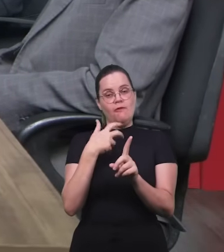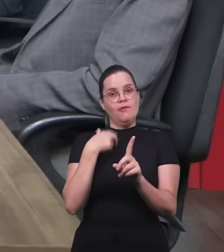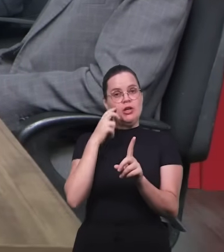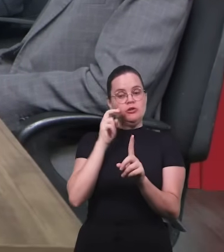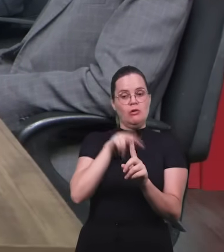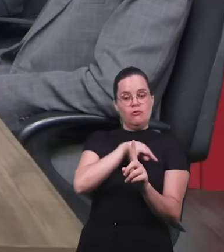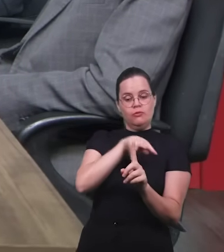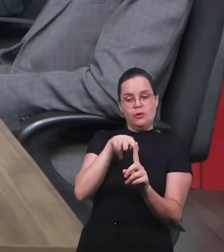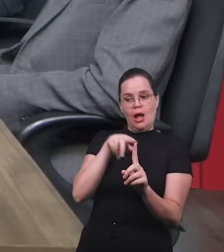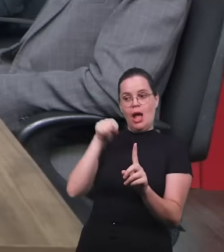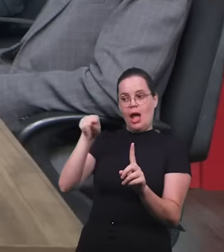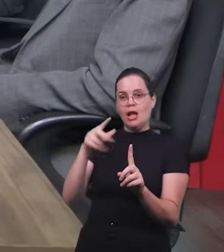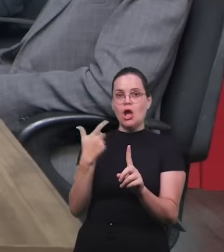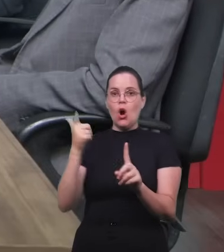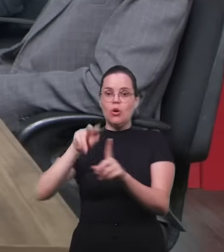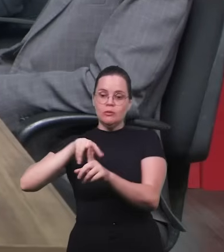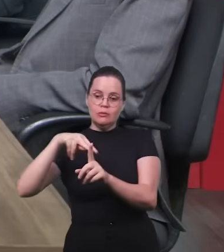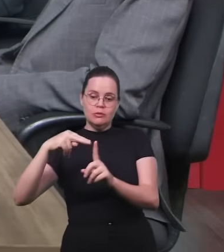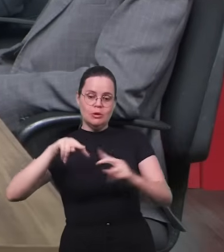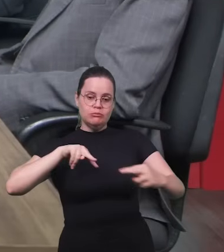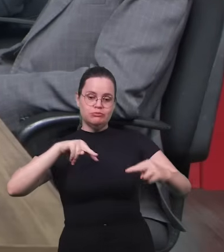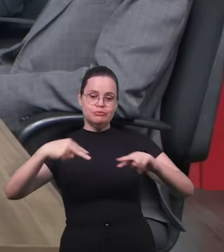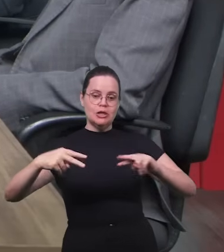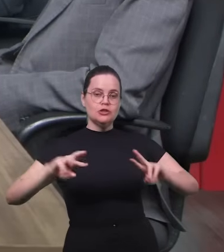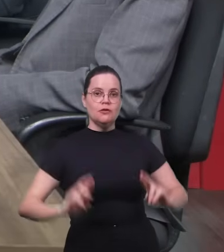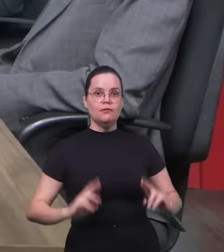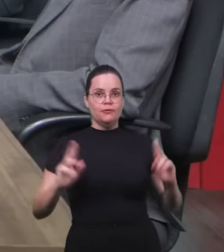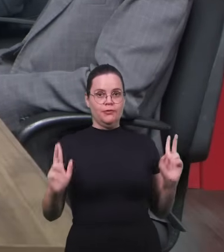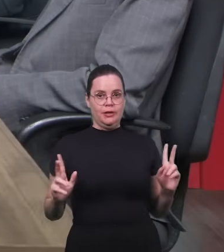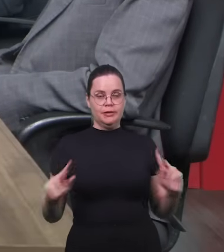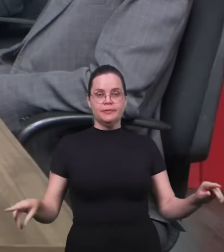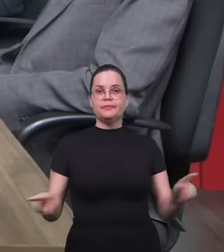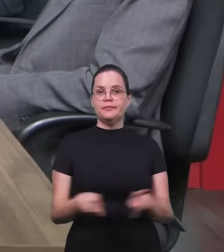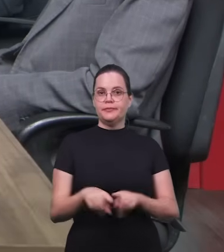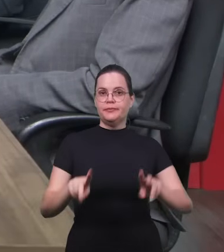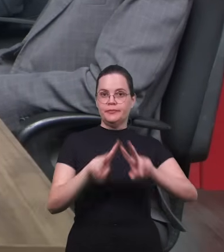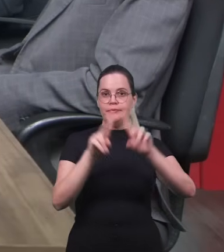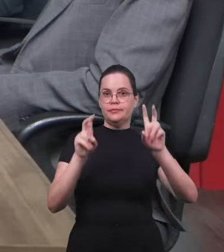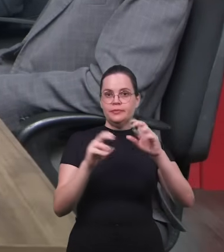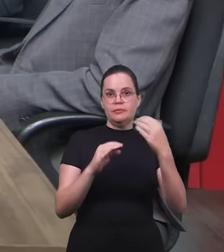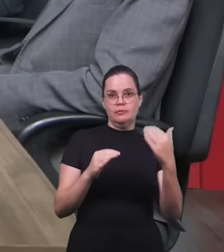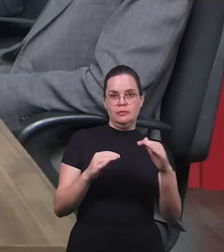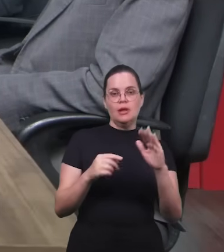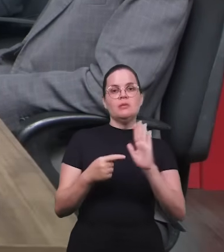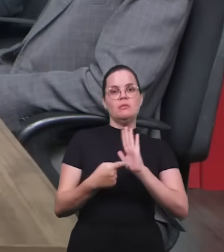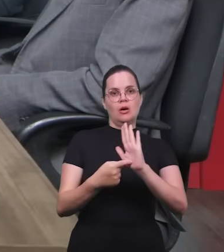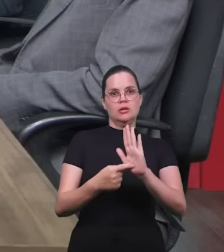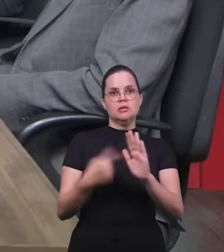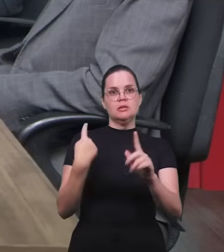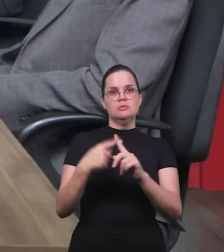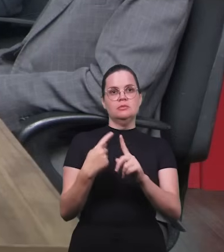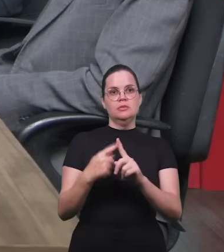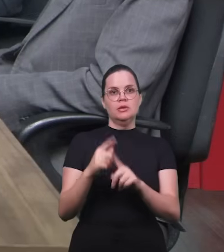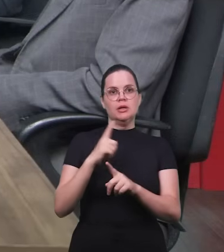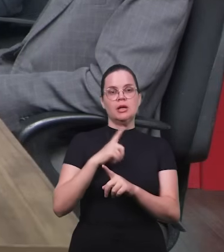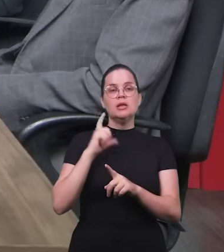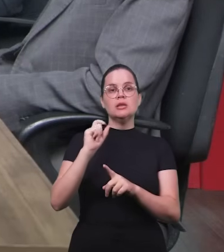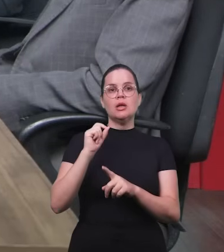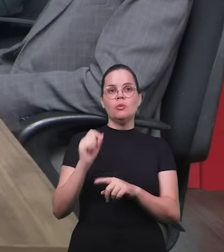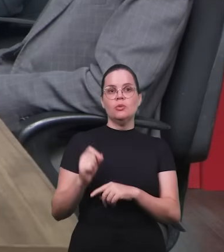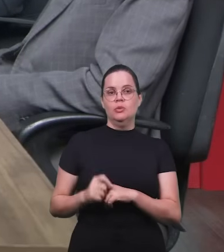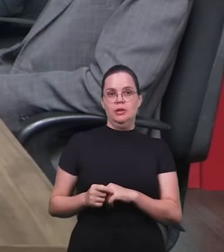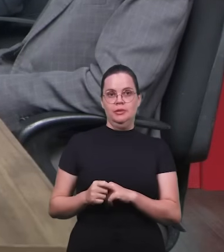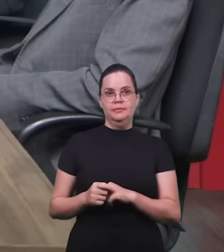e assim sucessivamente. Isso é trabalhado até de modo científico, porque nós temos o top-down do Processing, que